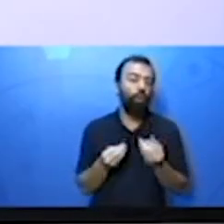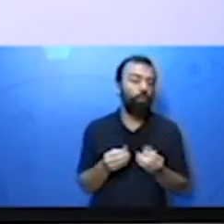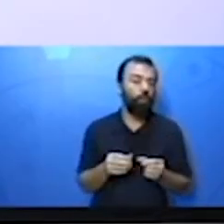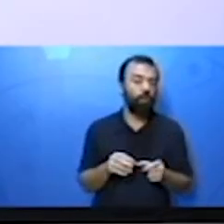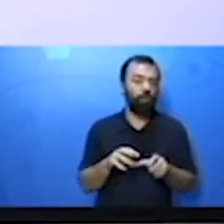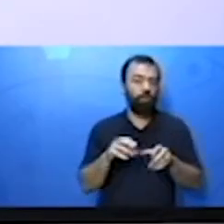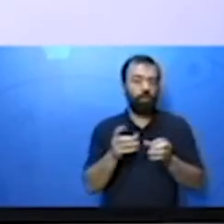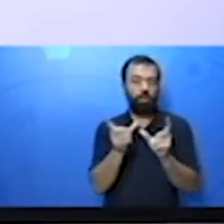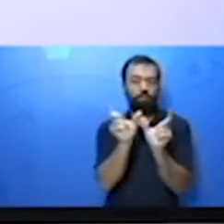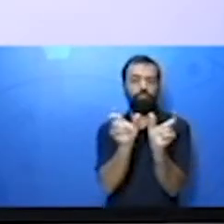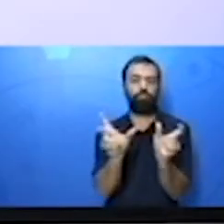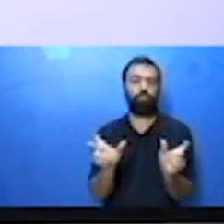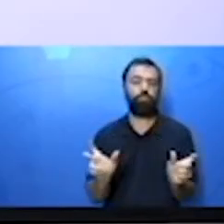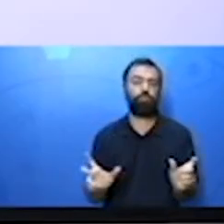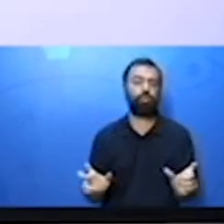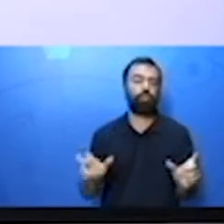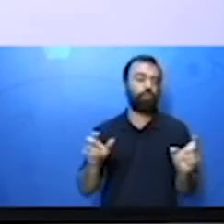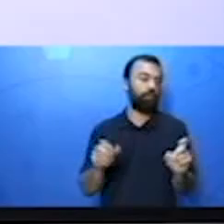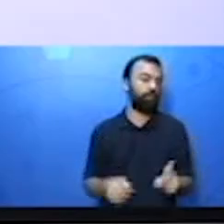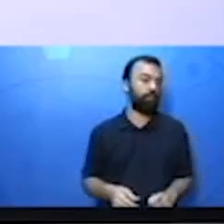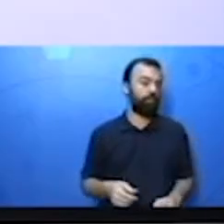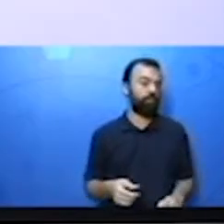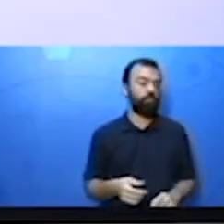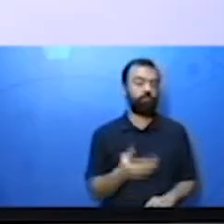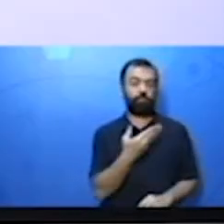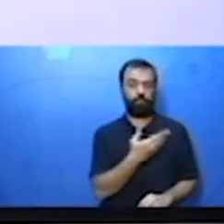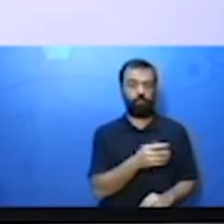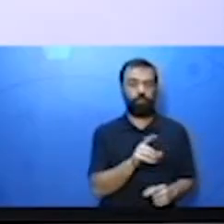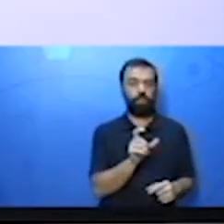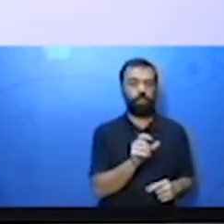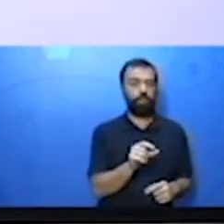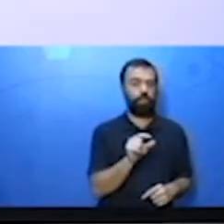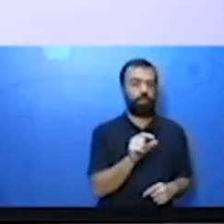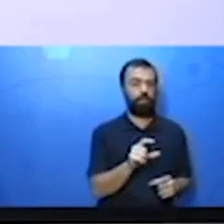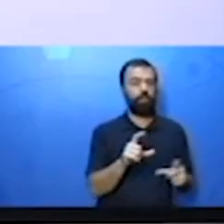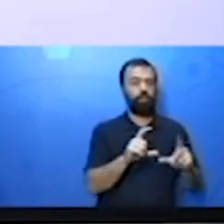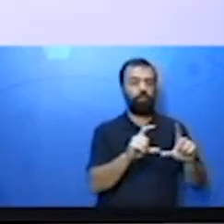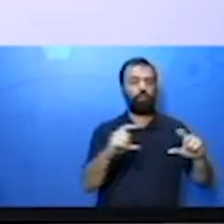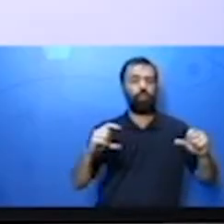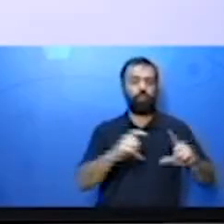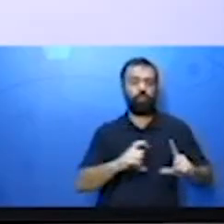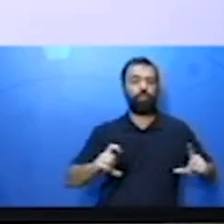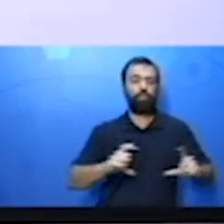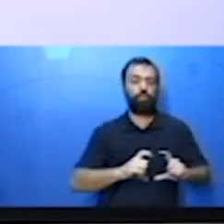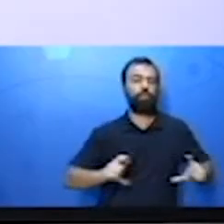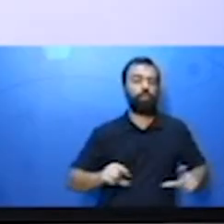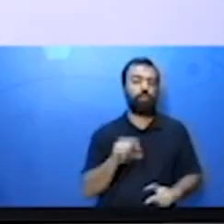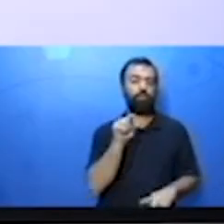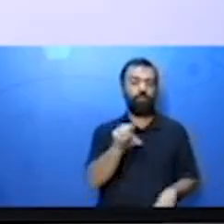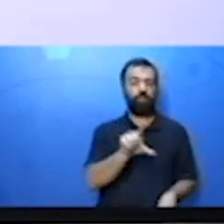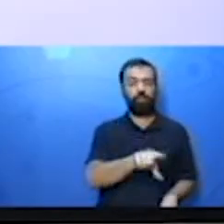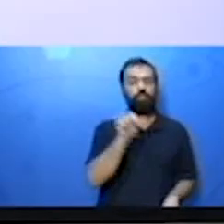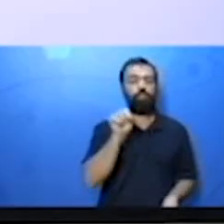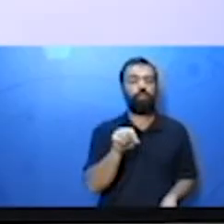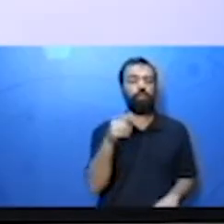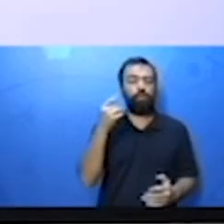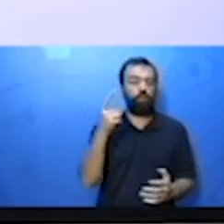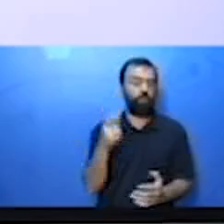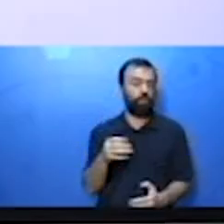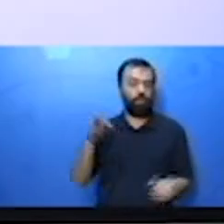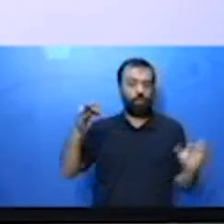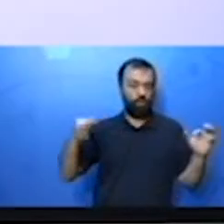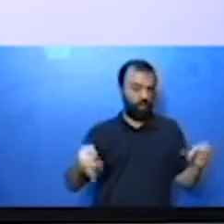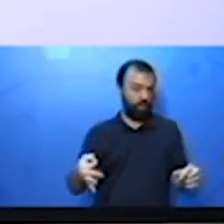milhar, 8 centenas, 1 dezena e 5 unidades. Decompor, é desmanchar. B.